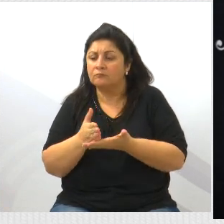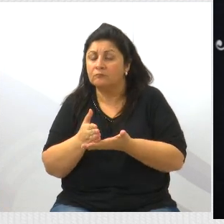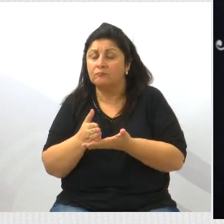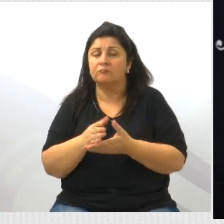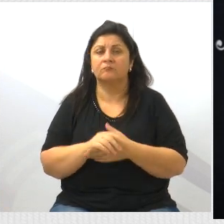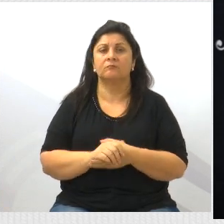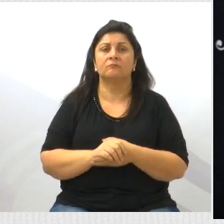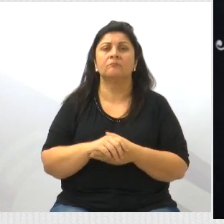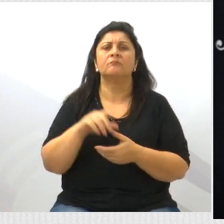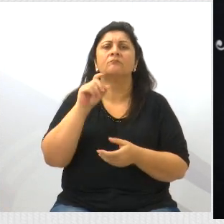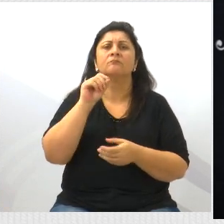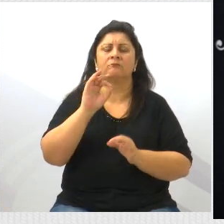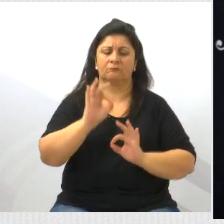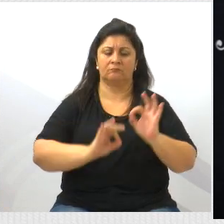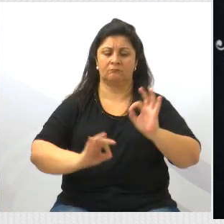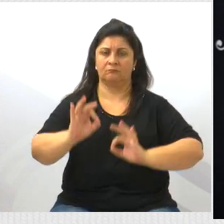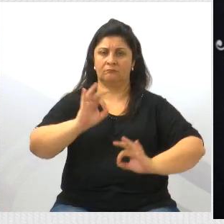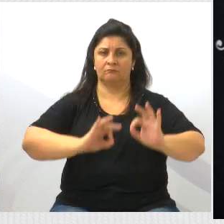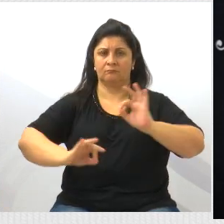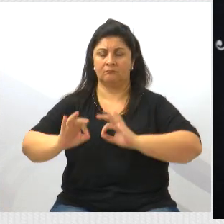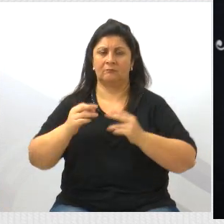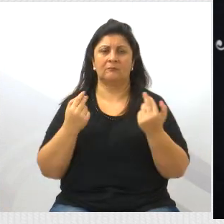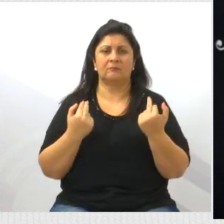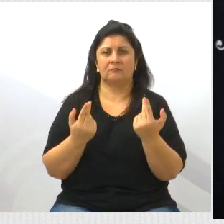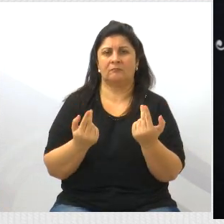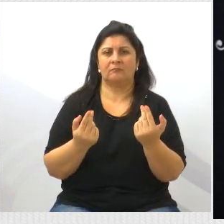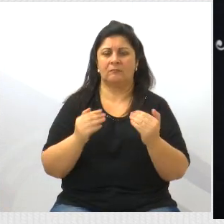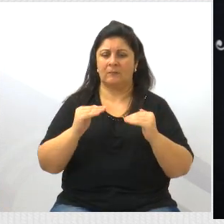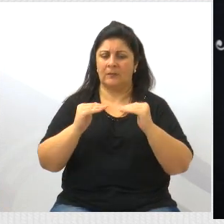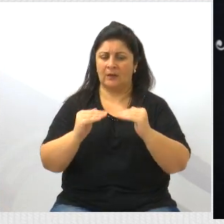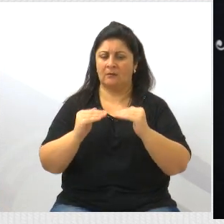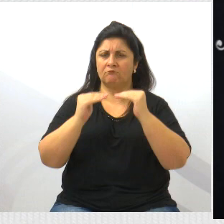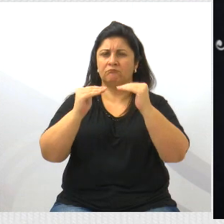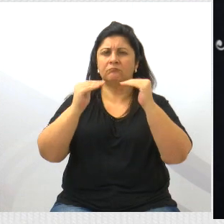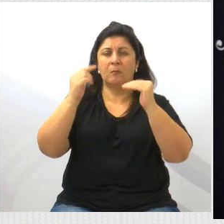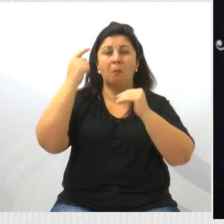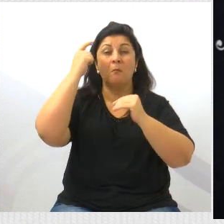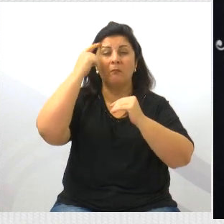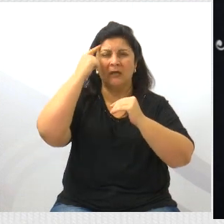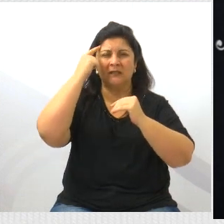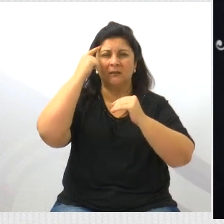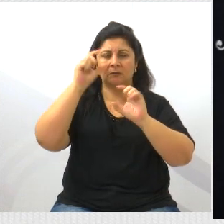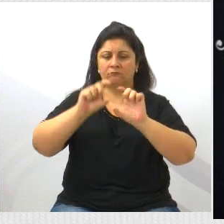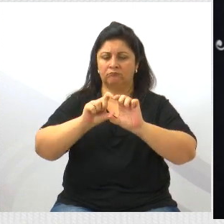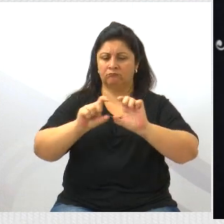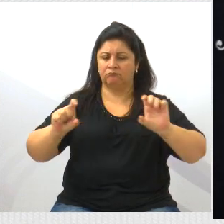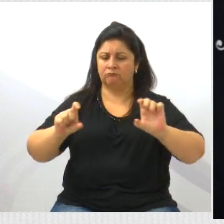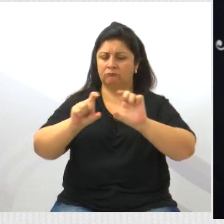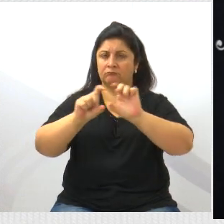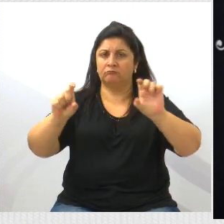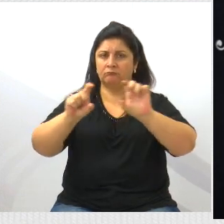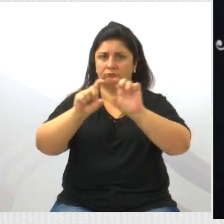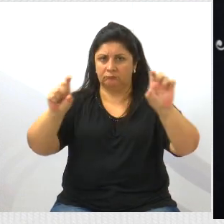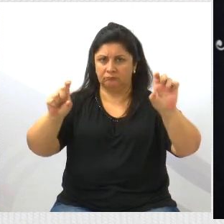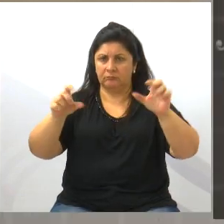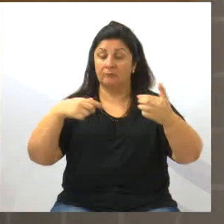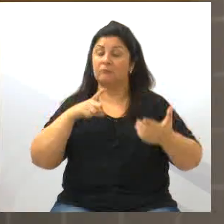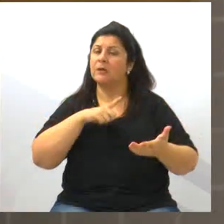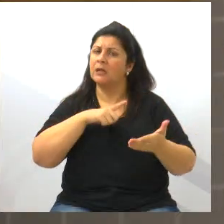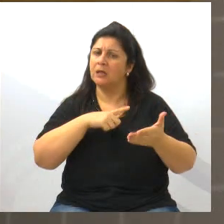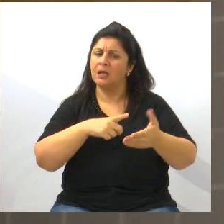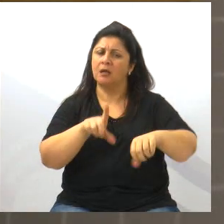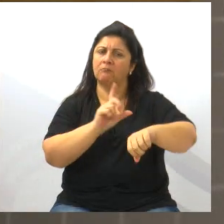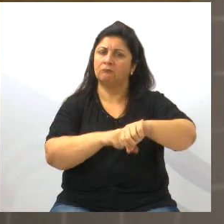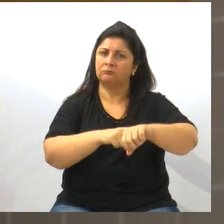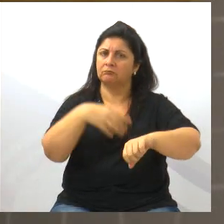vamos estruturar. É como se a gente fizesse uma estrutura de pensamento, né? Para que a gente tenha um